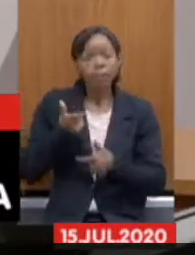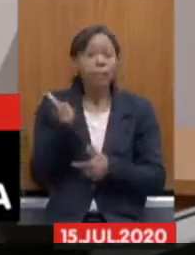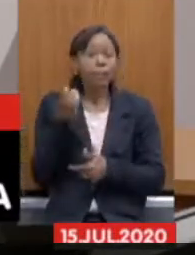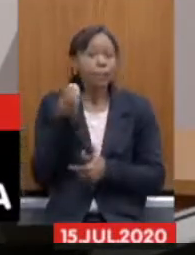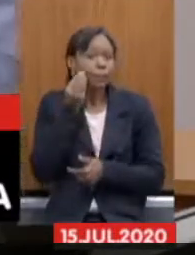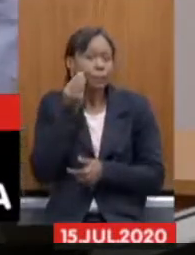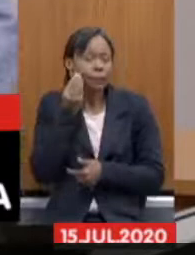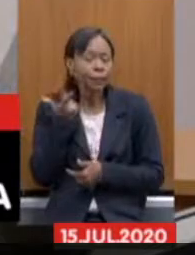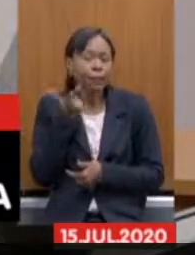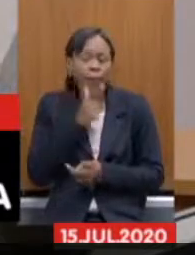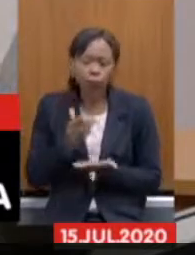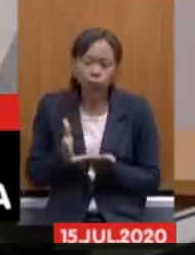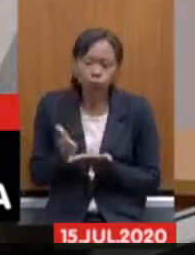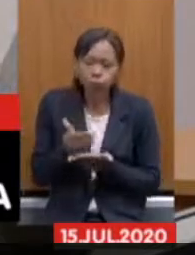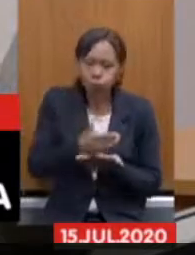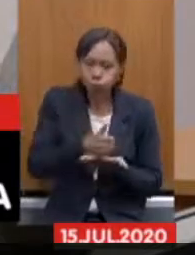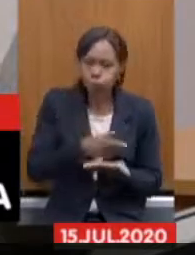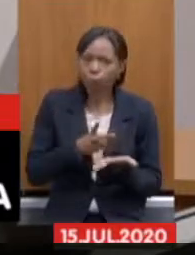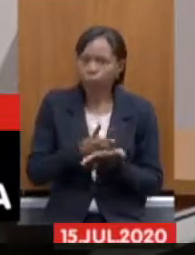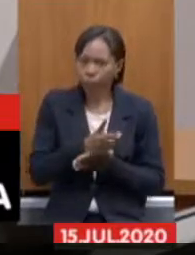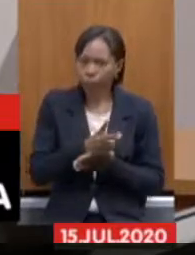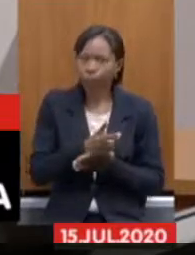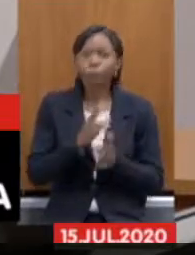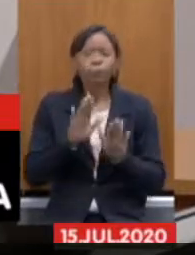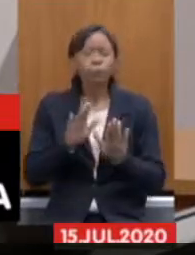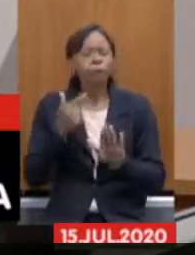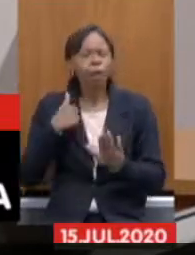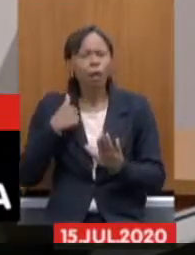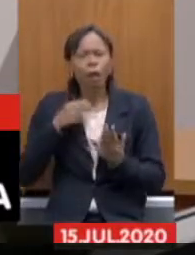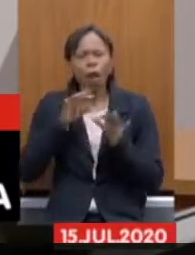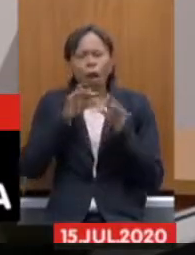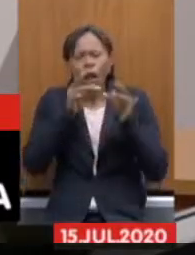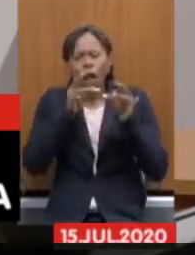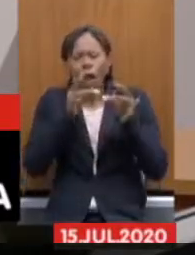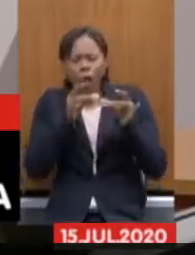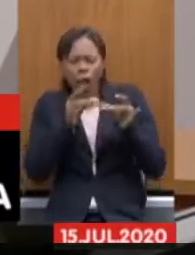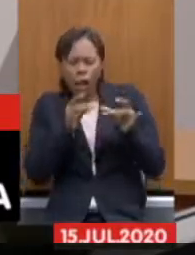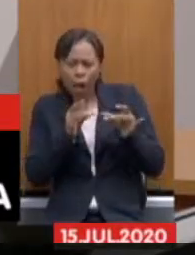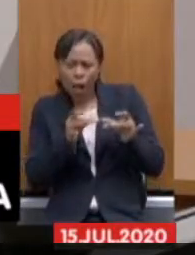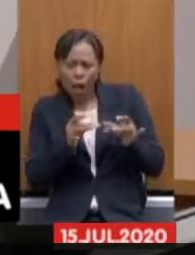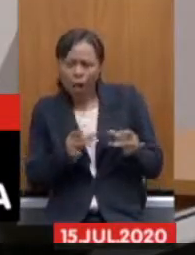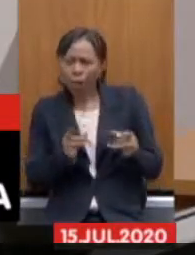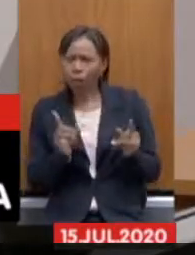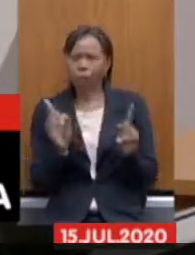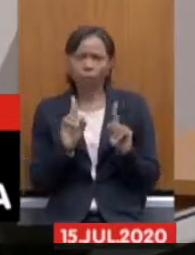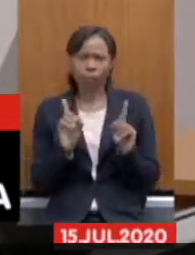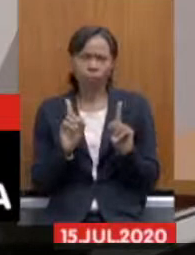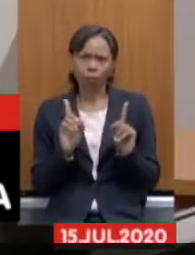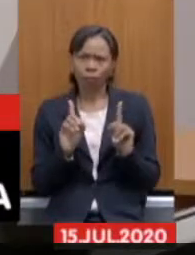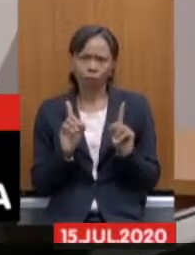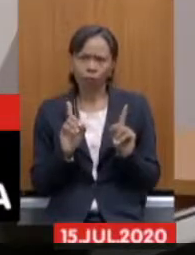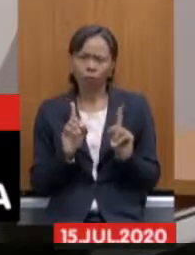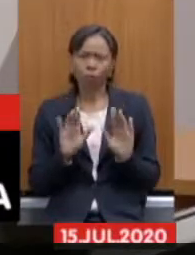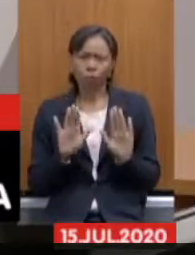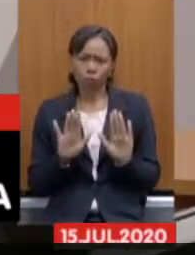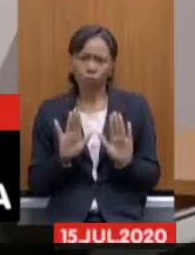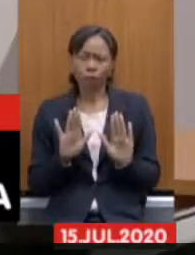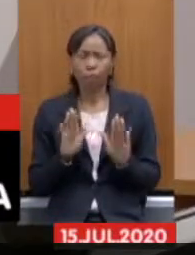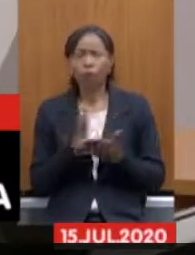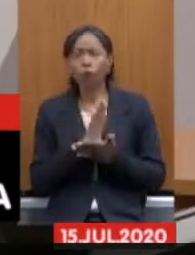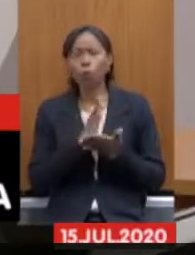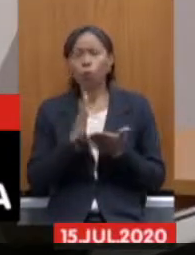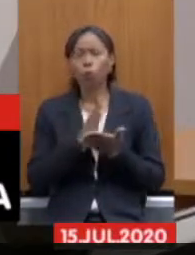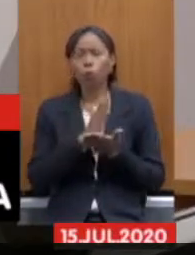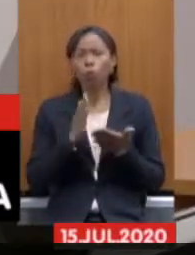estado contribui aí vó eu também não vou entrar muito em detalhes e em relação aqui mas eu tenho algumas